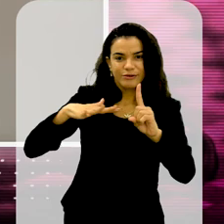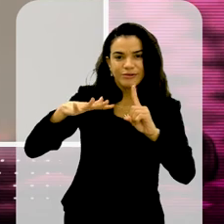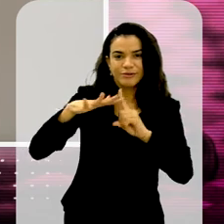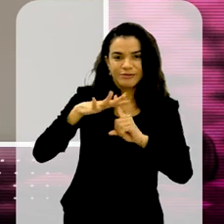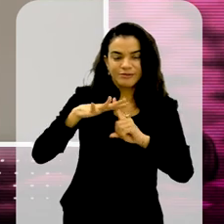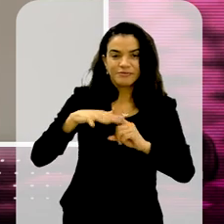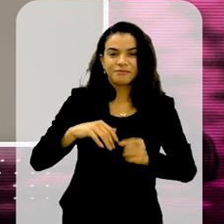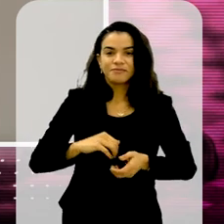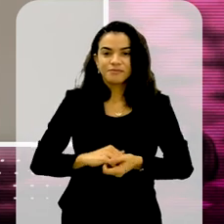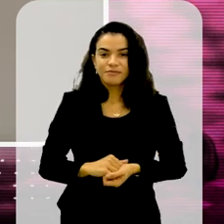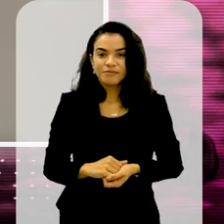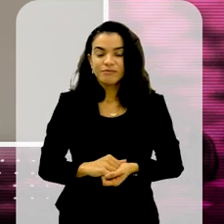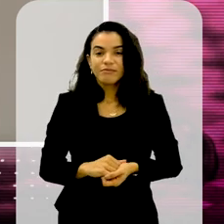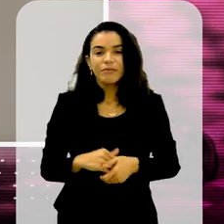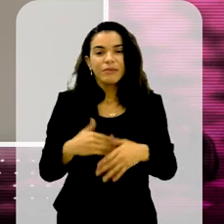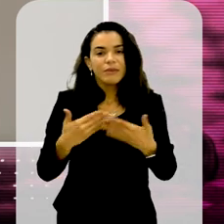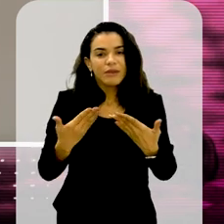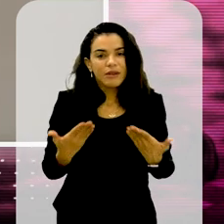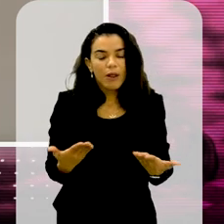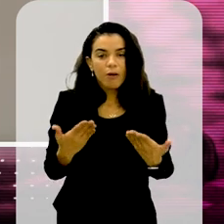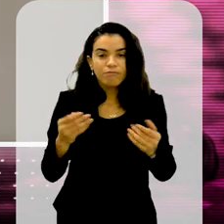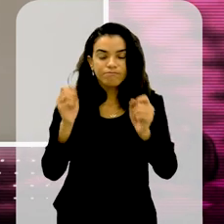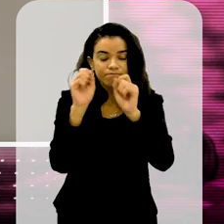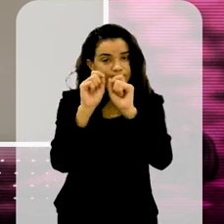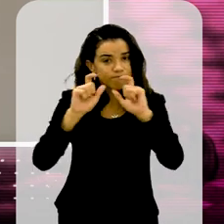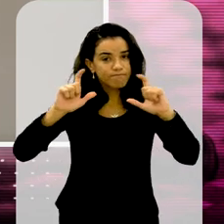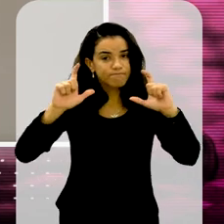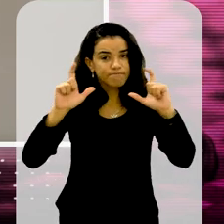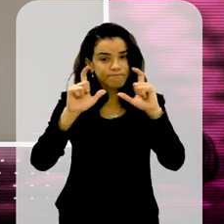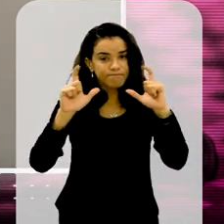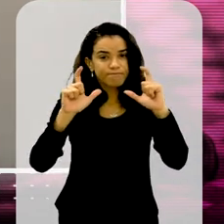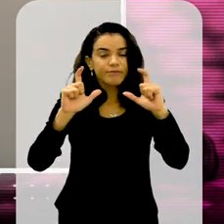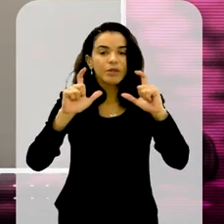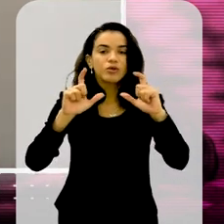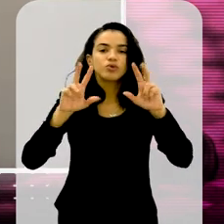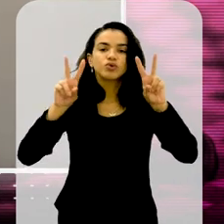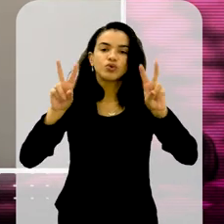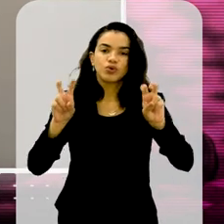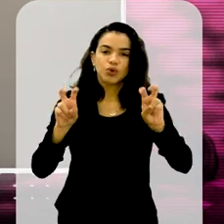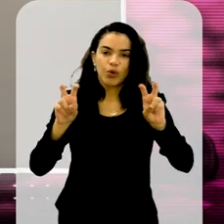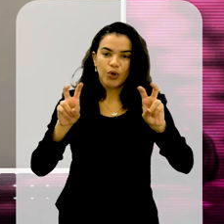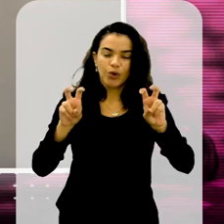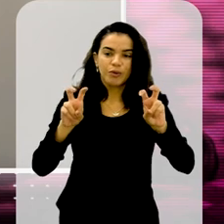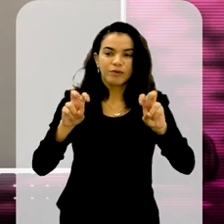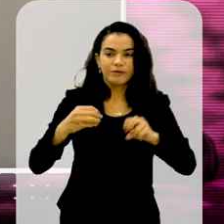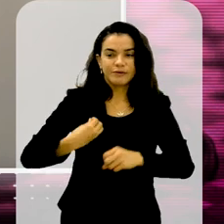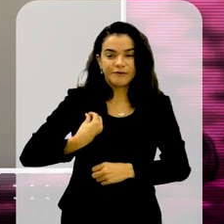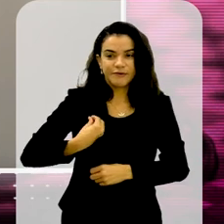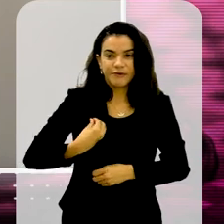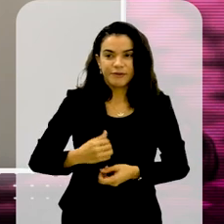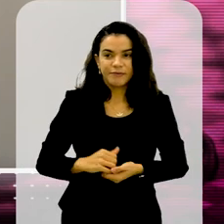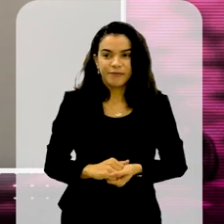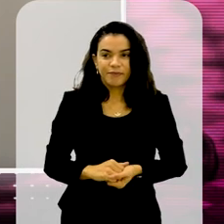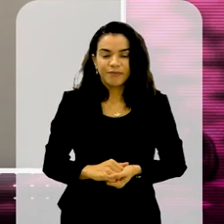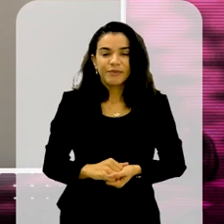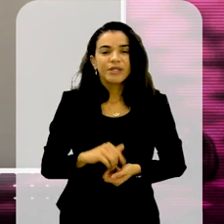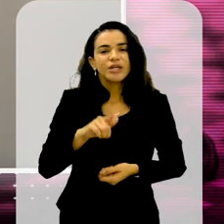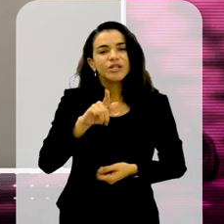do online e do offline. Então, esteja sempre bem atenta, em relação a isso que você estiver